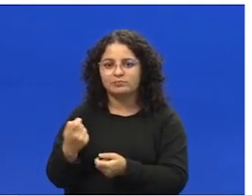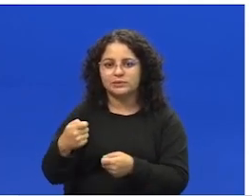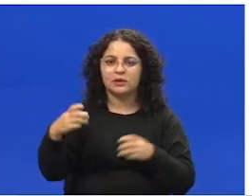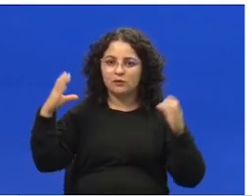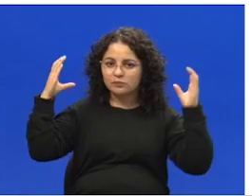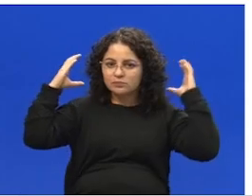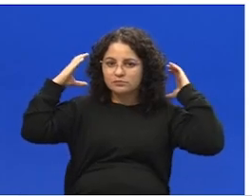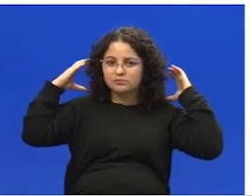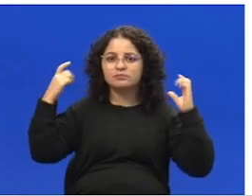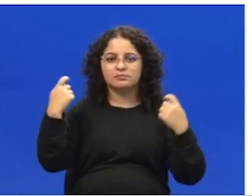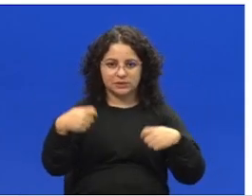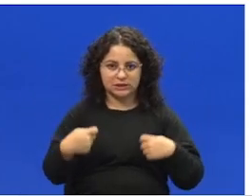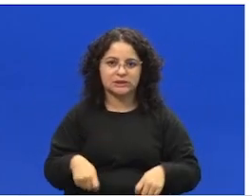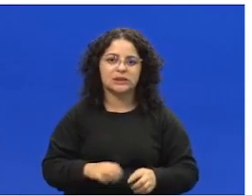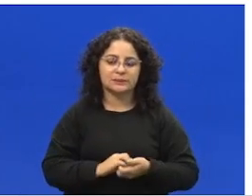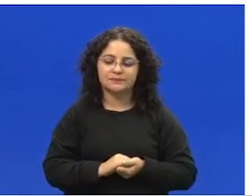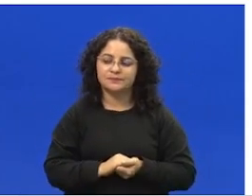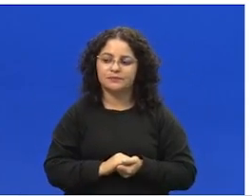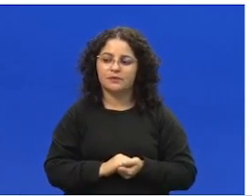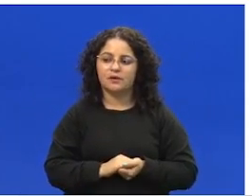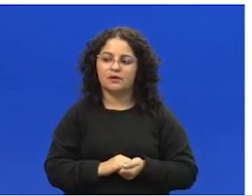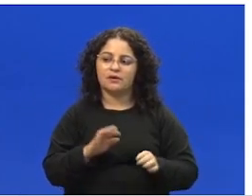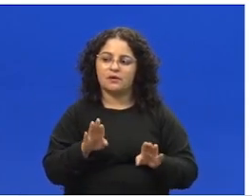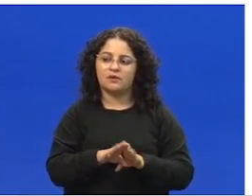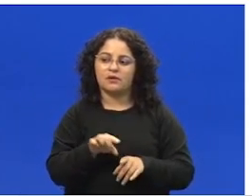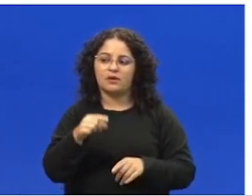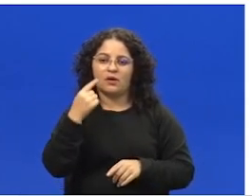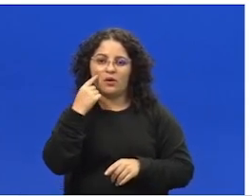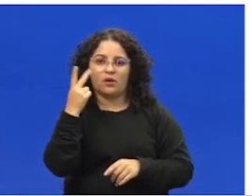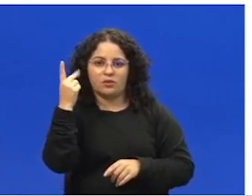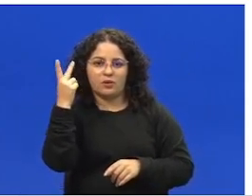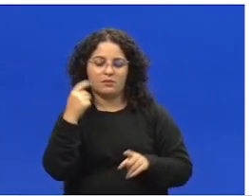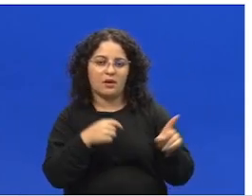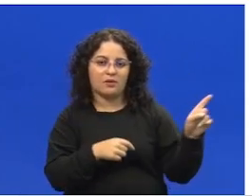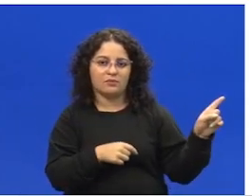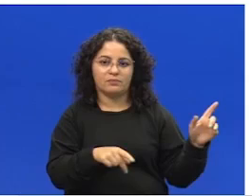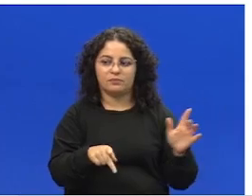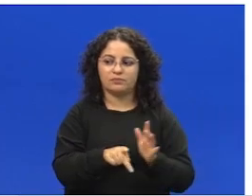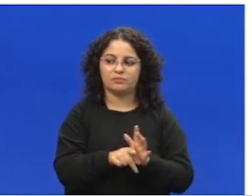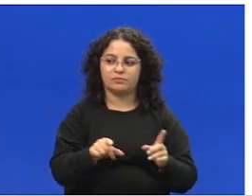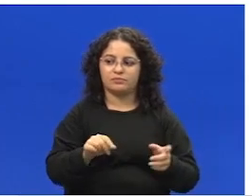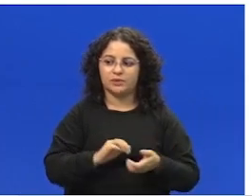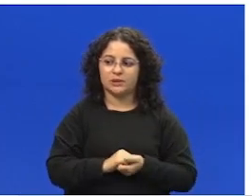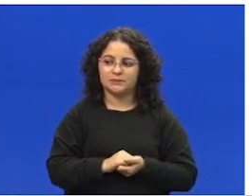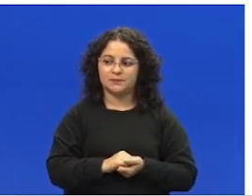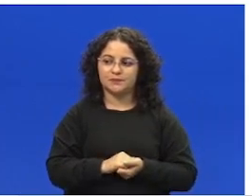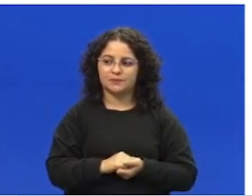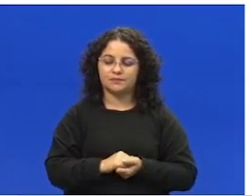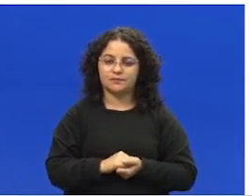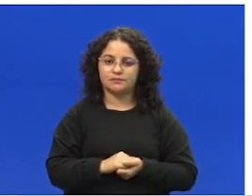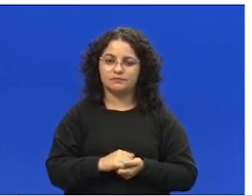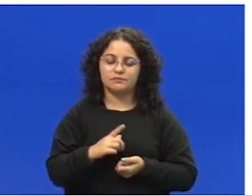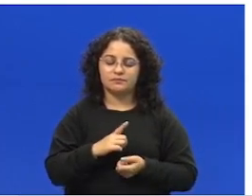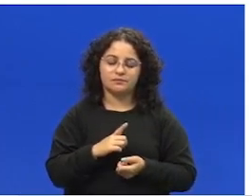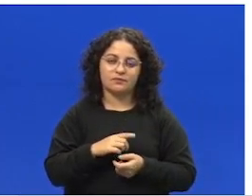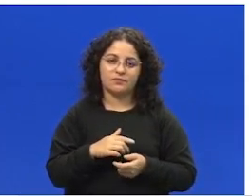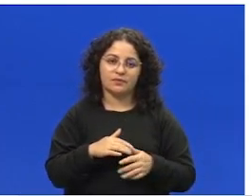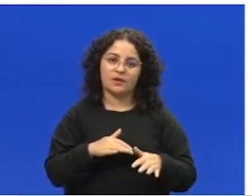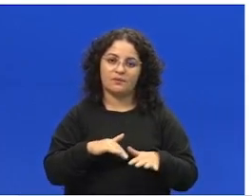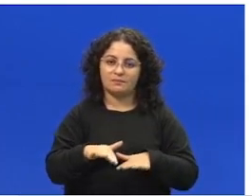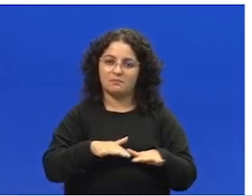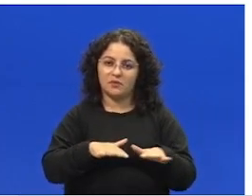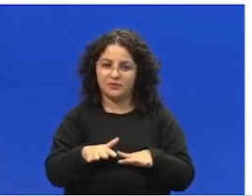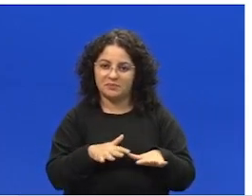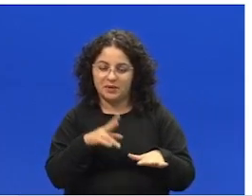As fraturas tóraco-lombares, as mais comuns são as fraturas por compressão, onde eu tenho uma força de flexão,